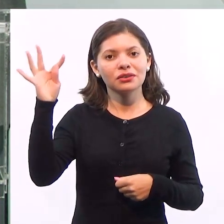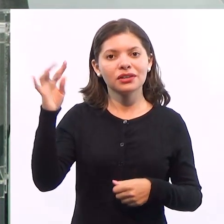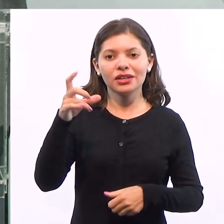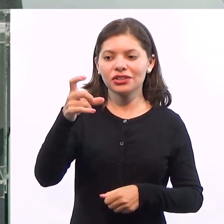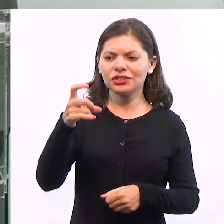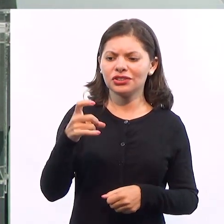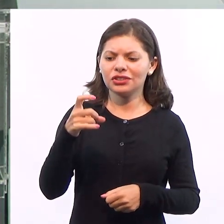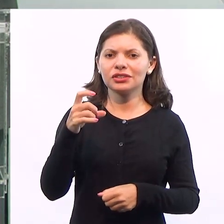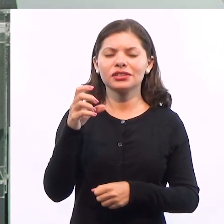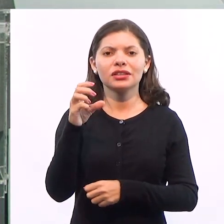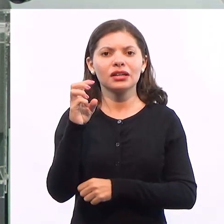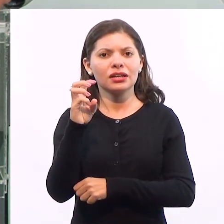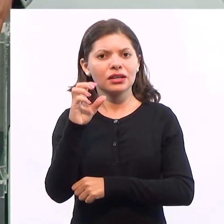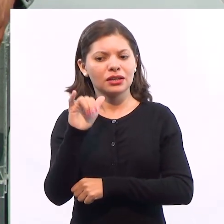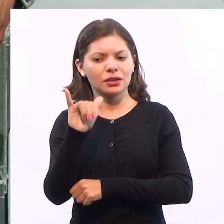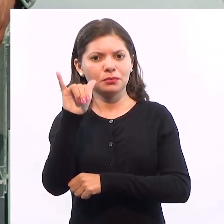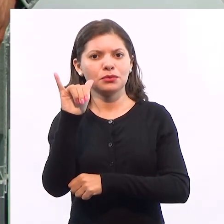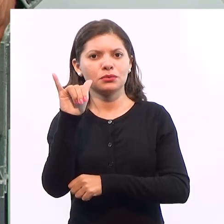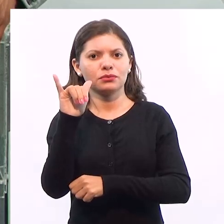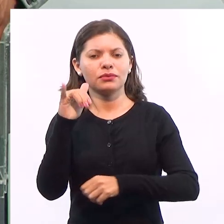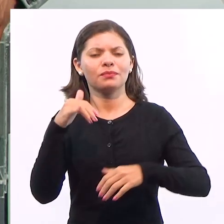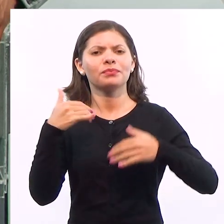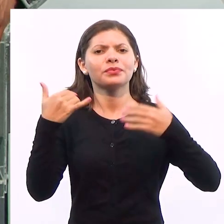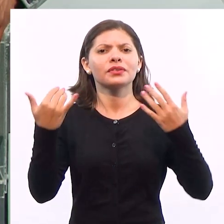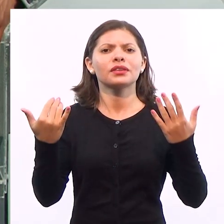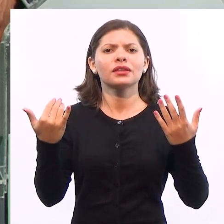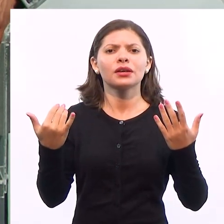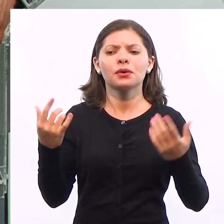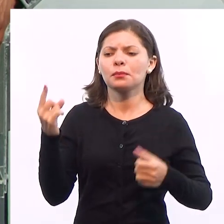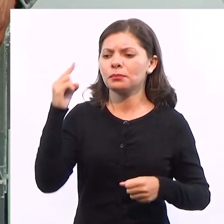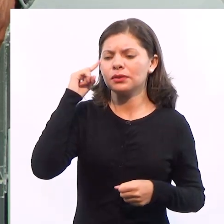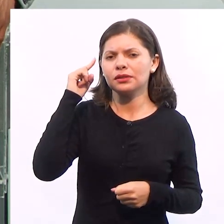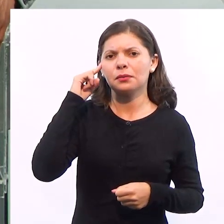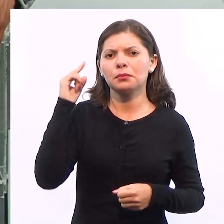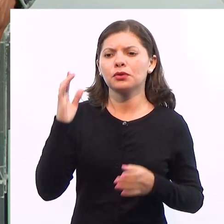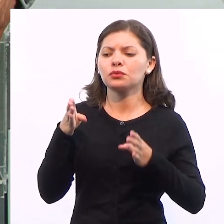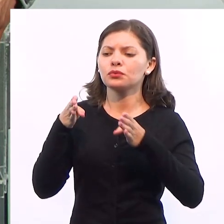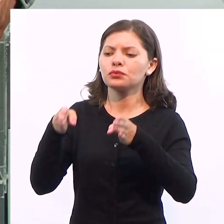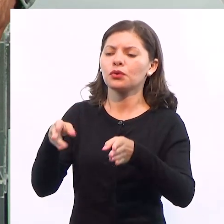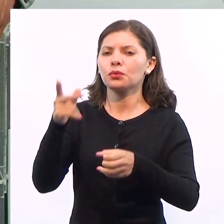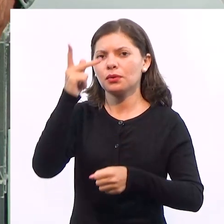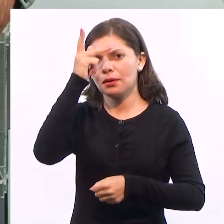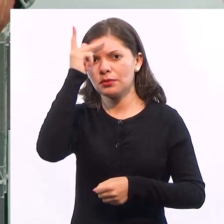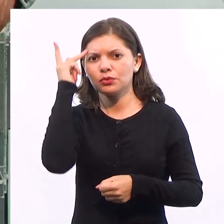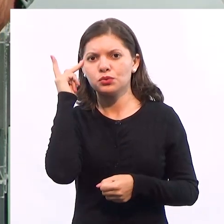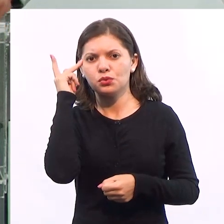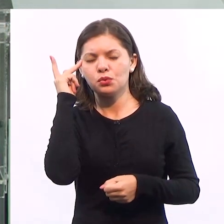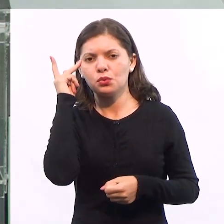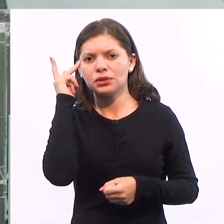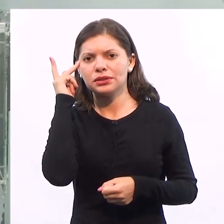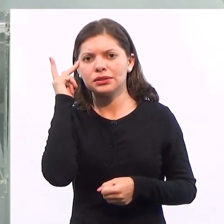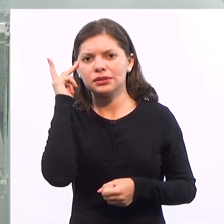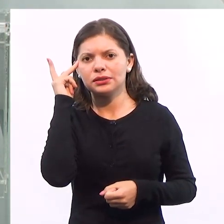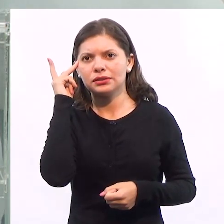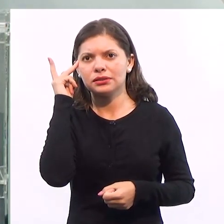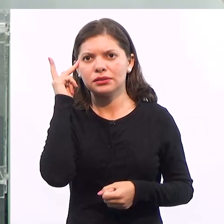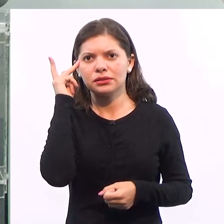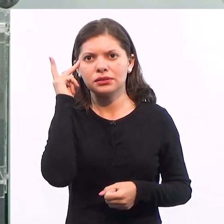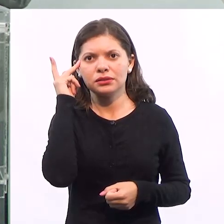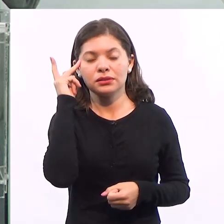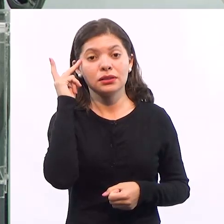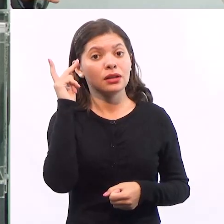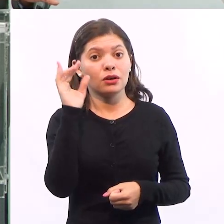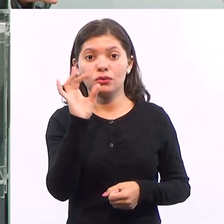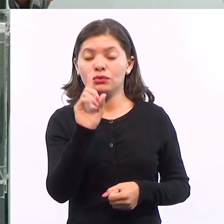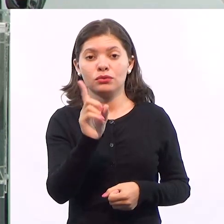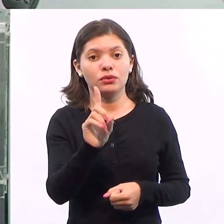você começa a analisar o seguinte, poxa, mas então quer dizer que o pensamento voltado para pessoas como foco principal, não somente